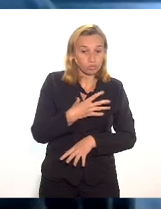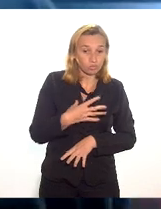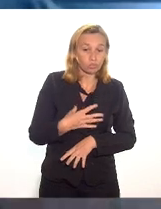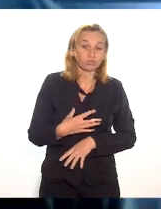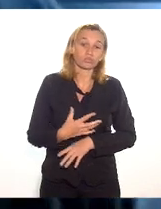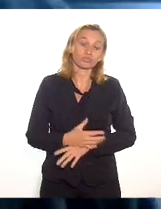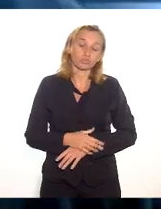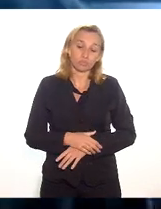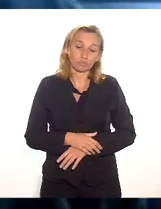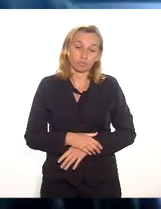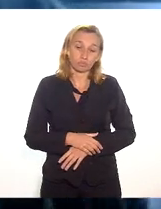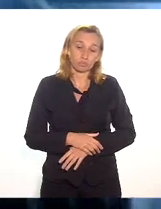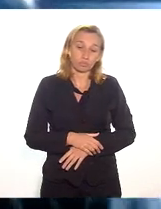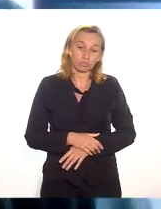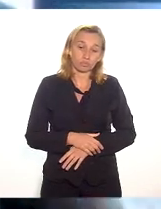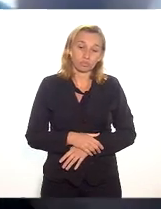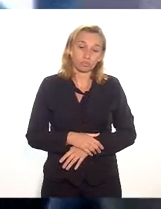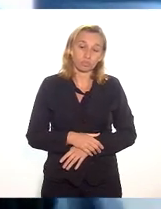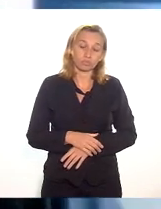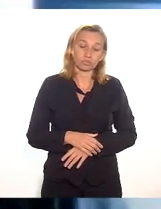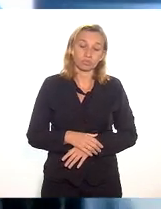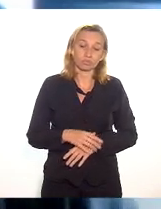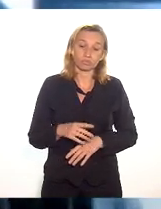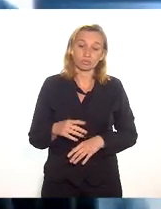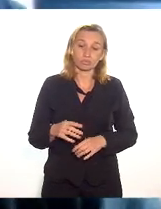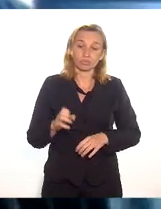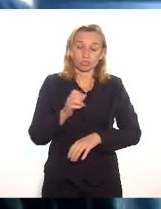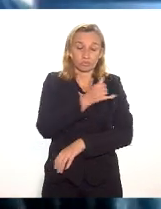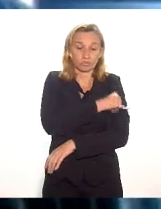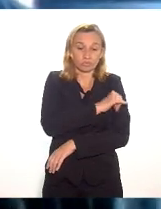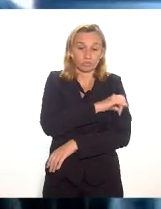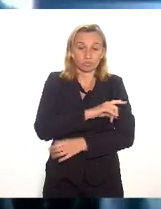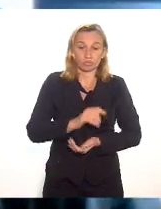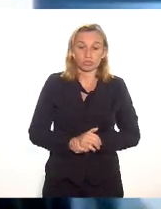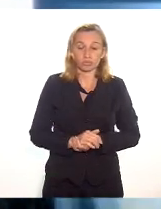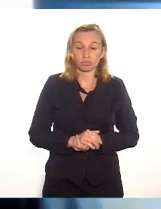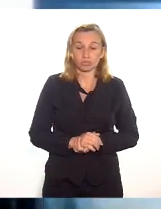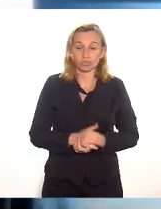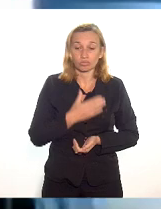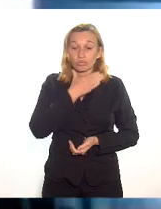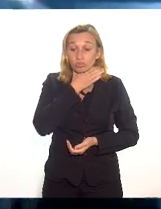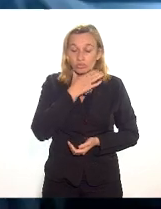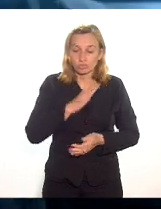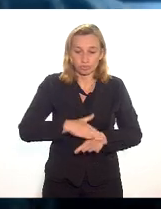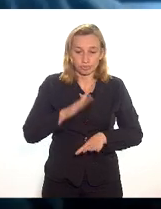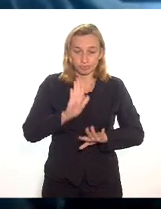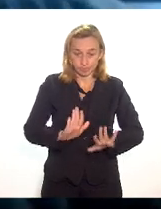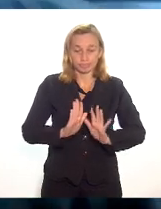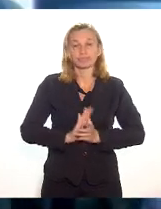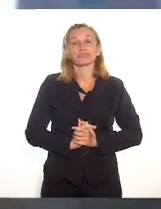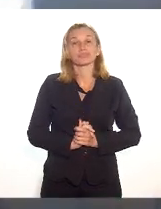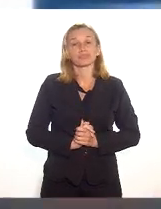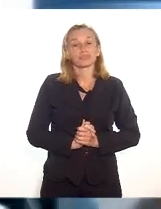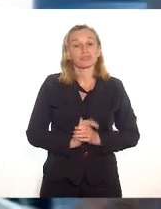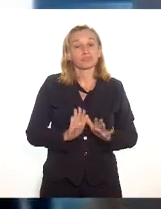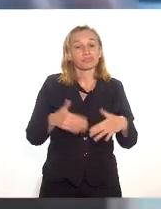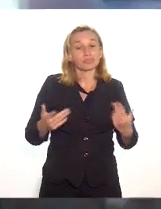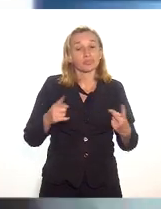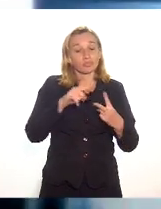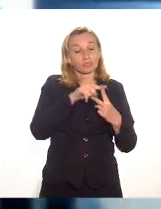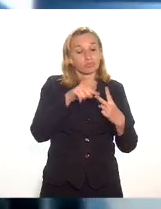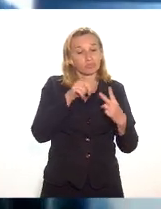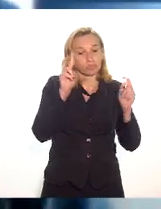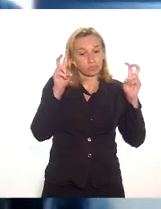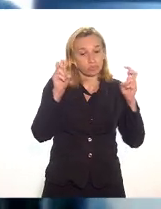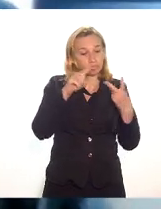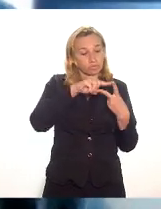Rio de Janeiro e não paire sobre nós essa espada no pescoço. Bom, então são dois assuntos. Um,